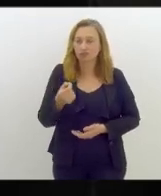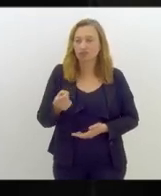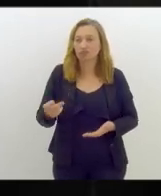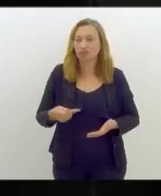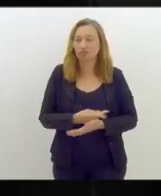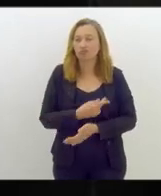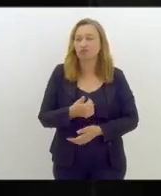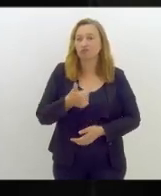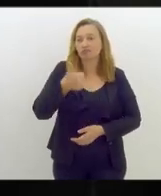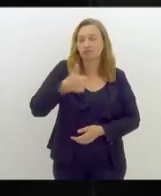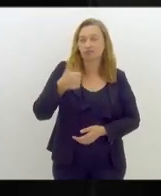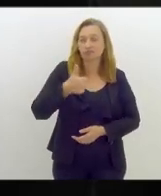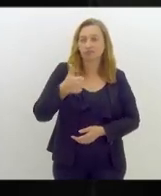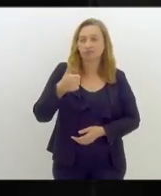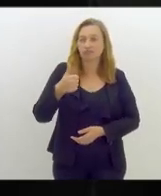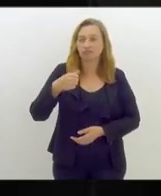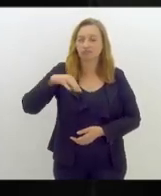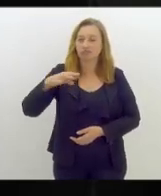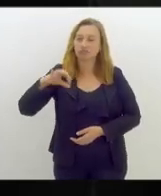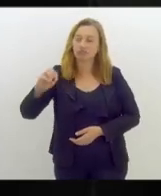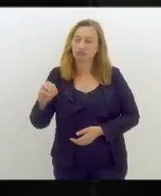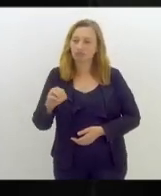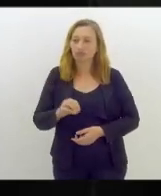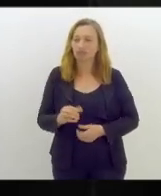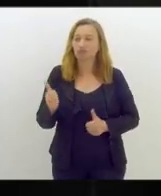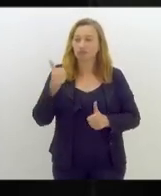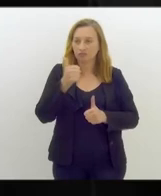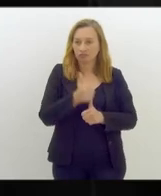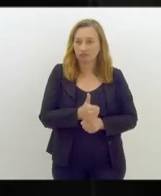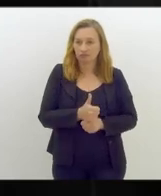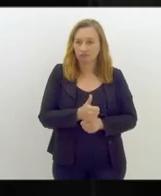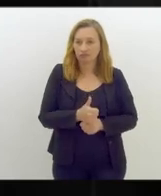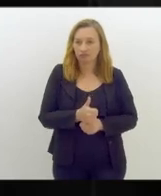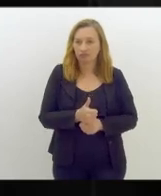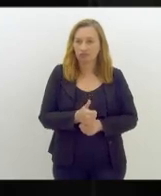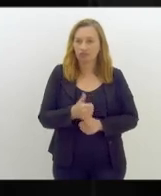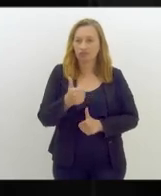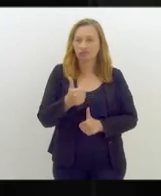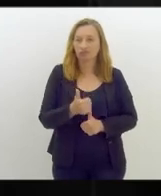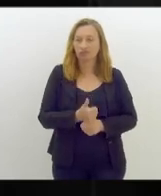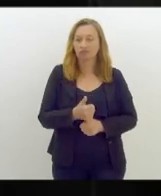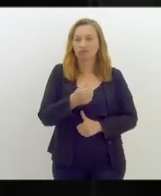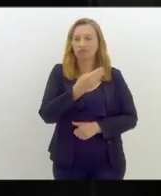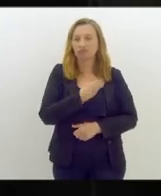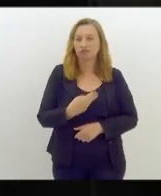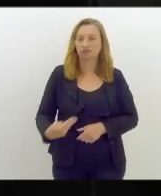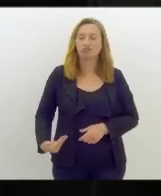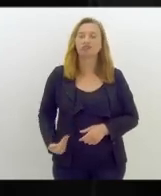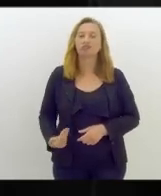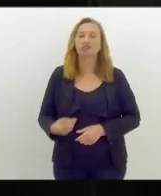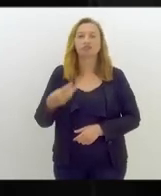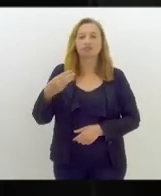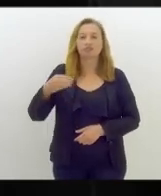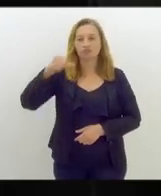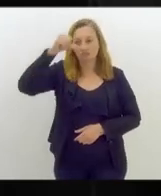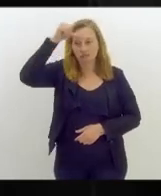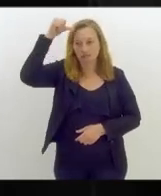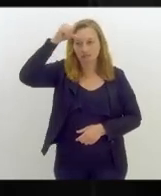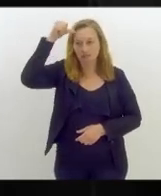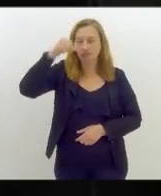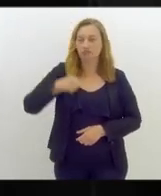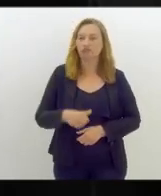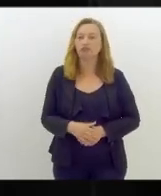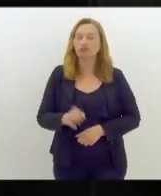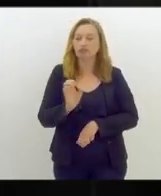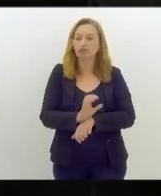dia 1 de maio, assume o vice-governador, o então vice-governador Cláudio Castro.